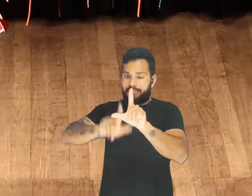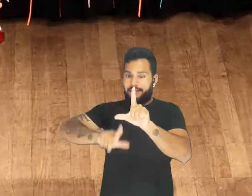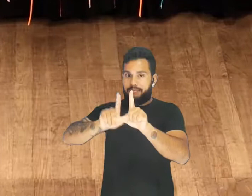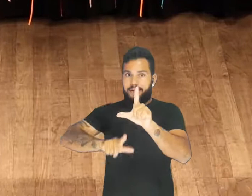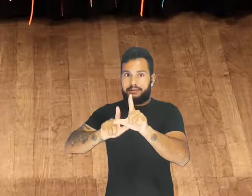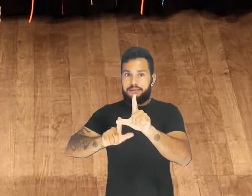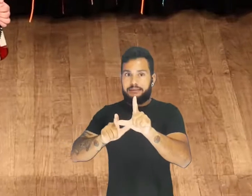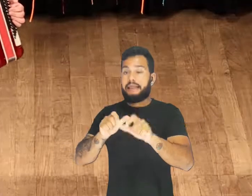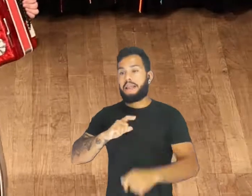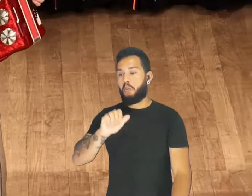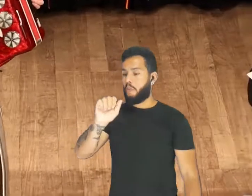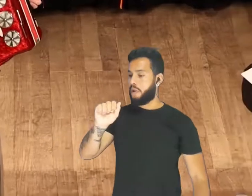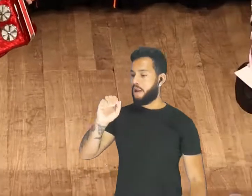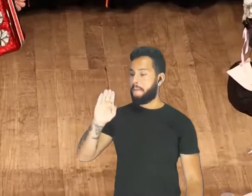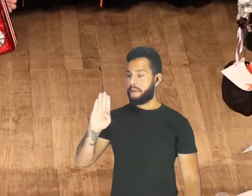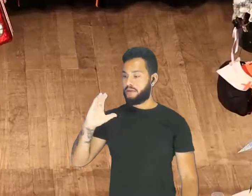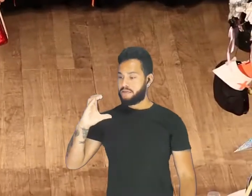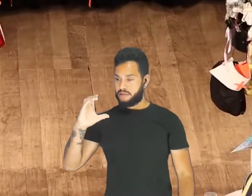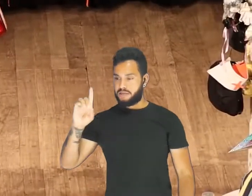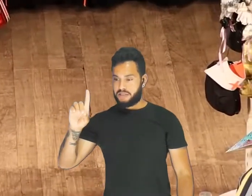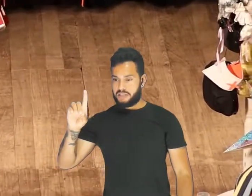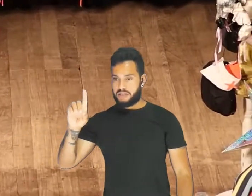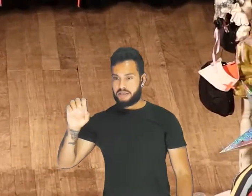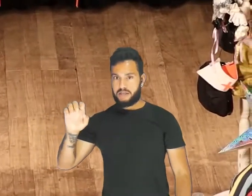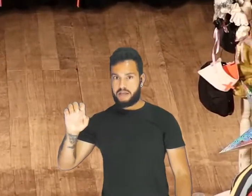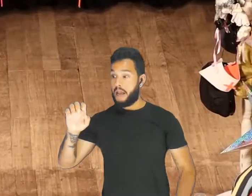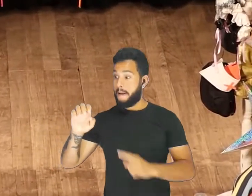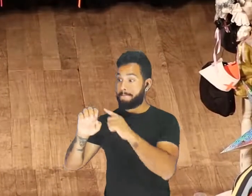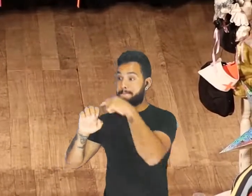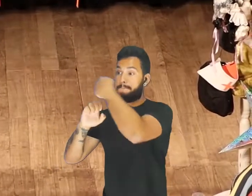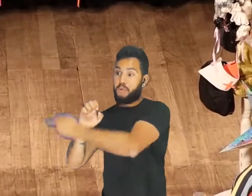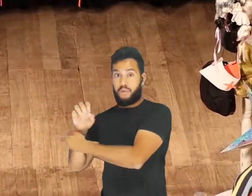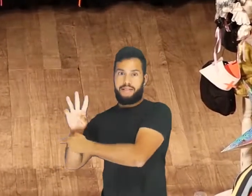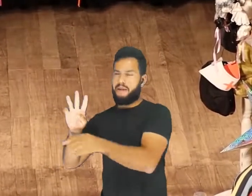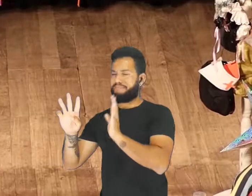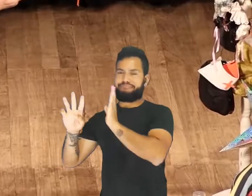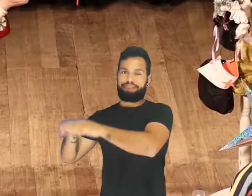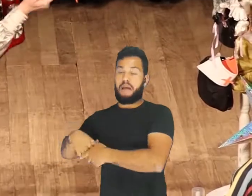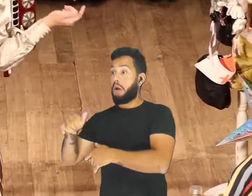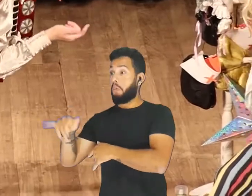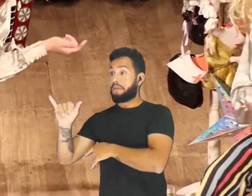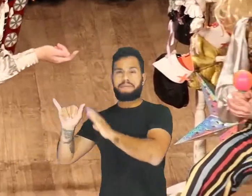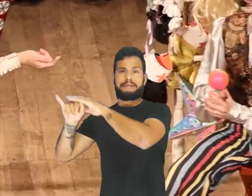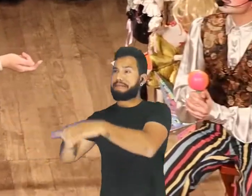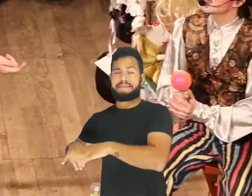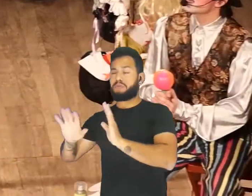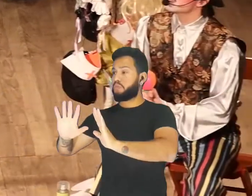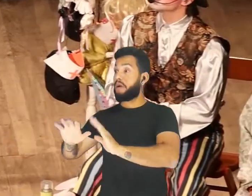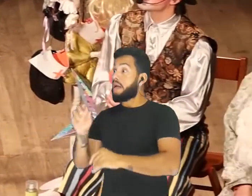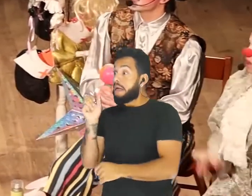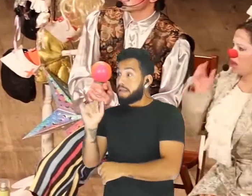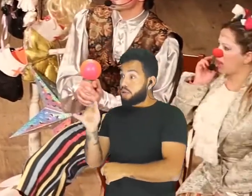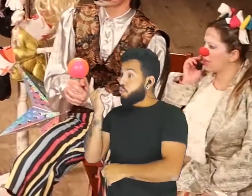Aliás, a letra eu tenho A, B, C, D. Pula o W, D, pula o Y. D. Se vocês conseguirem chegar até